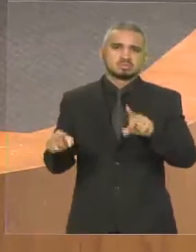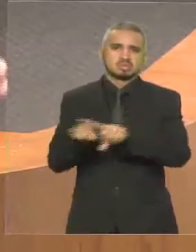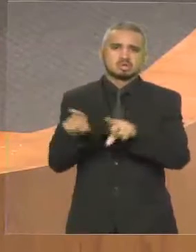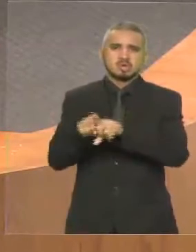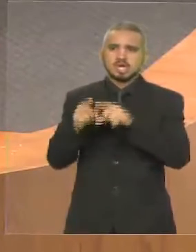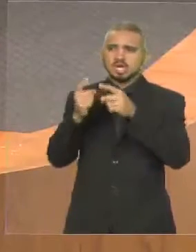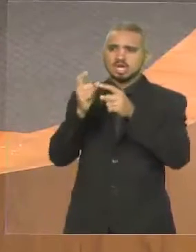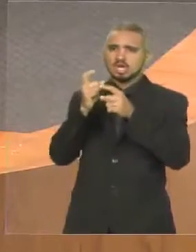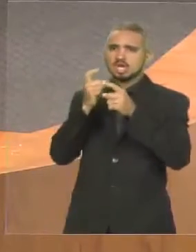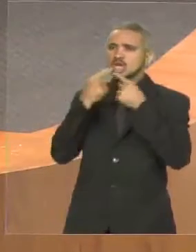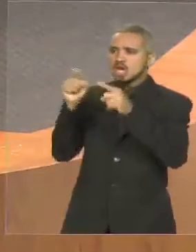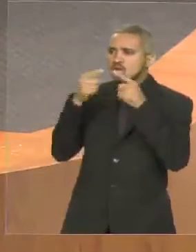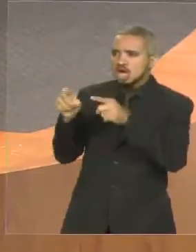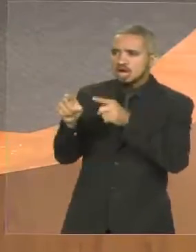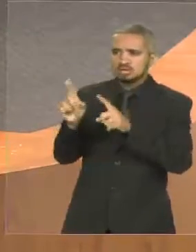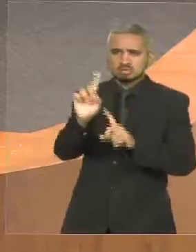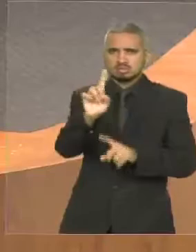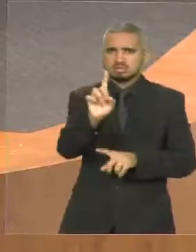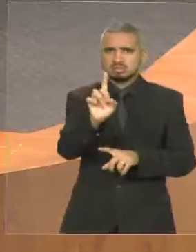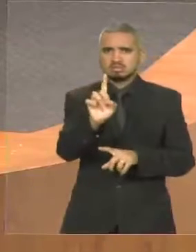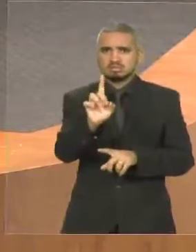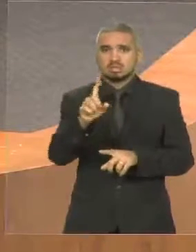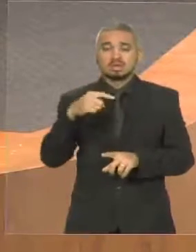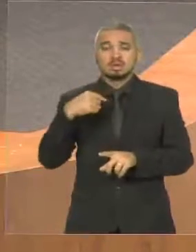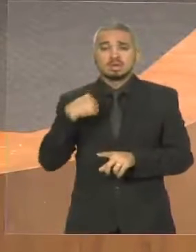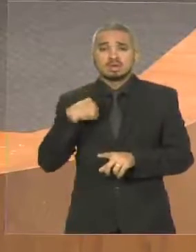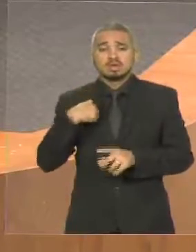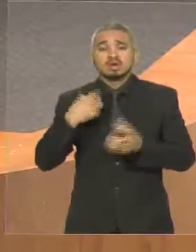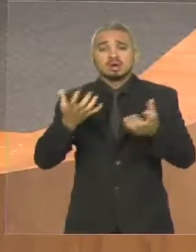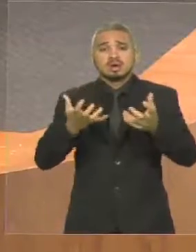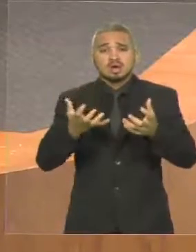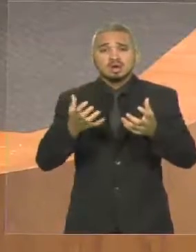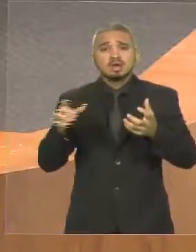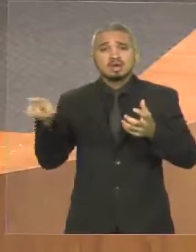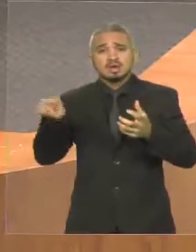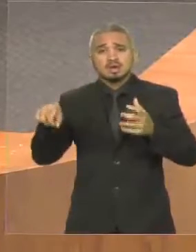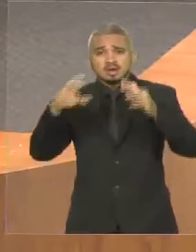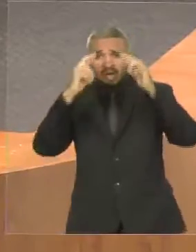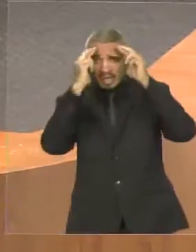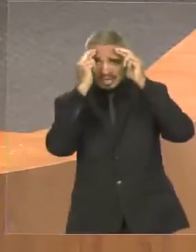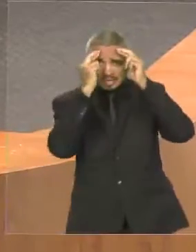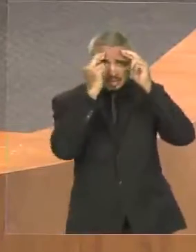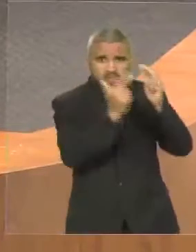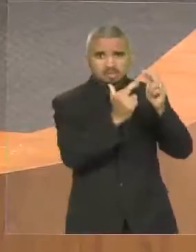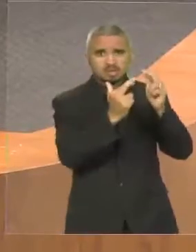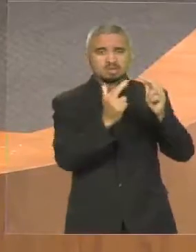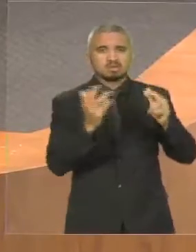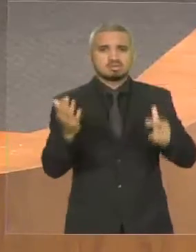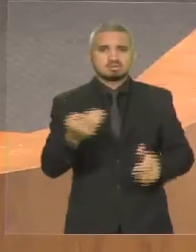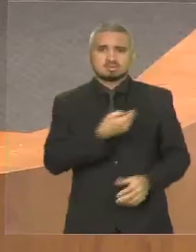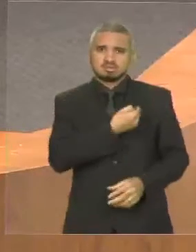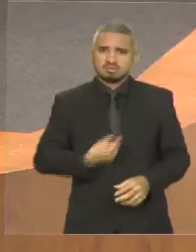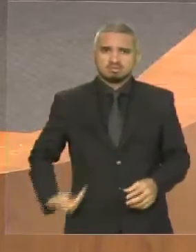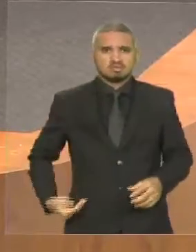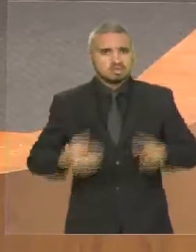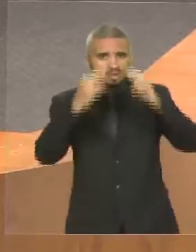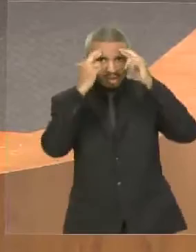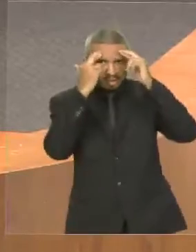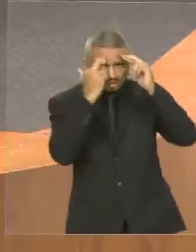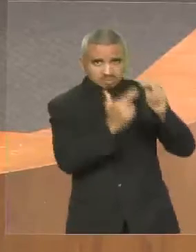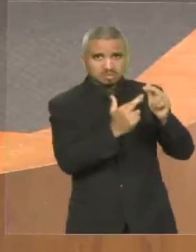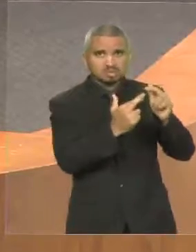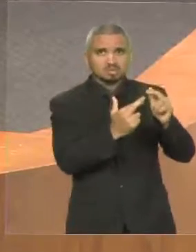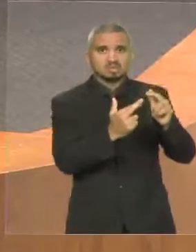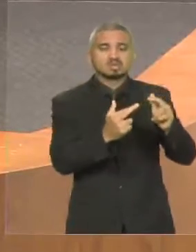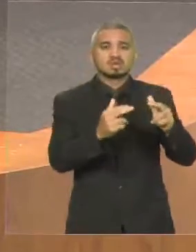a verdade, nós queremos ter um mínimo de respeito do governador para que ele